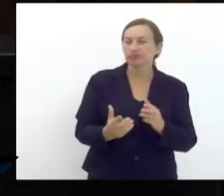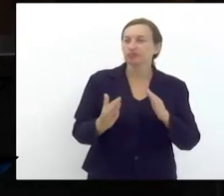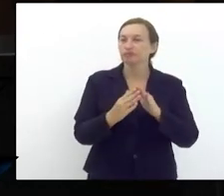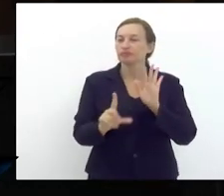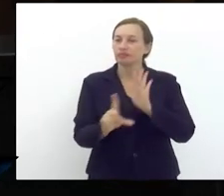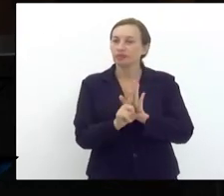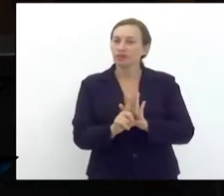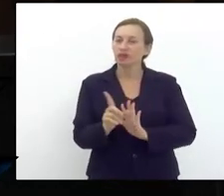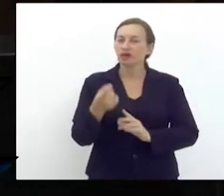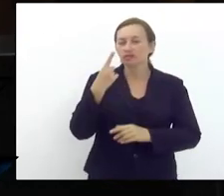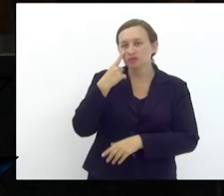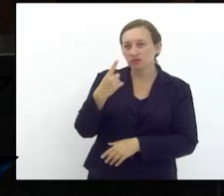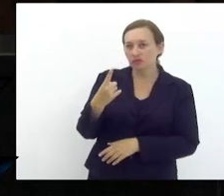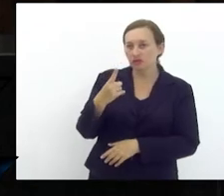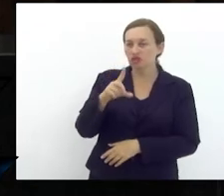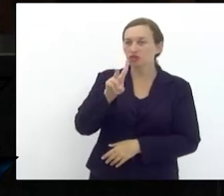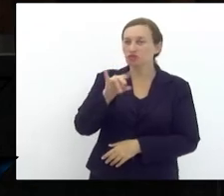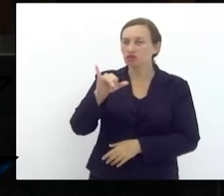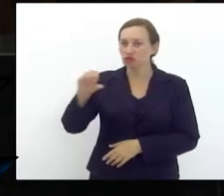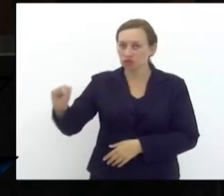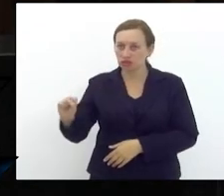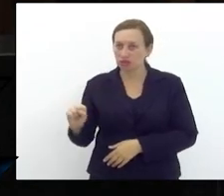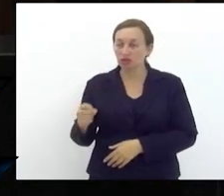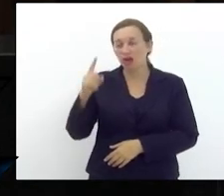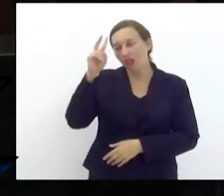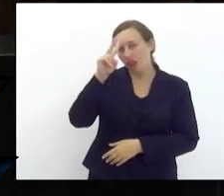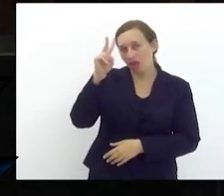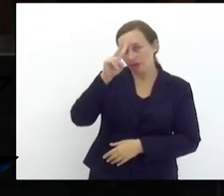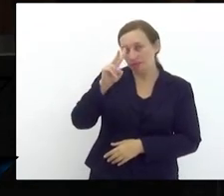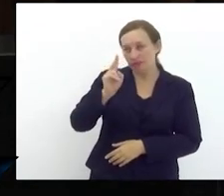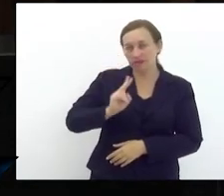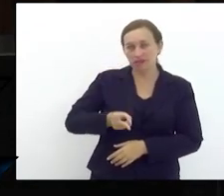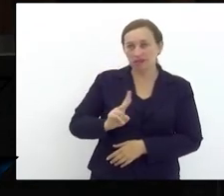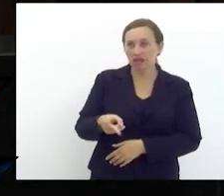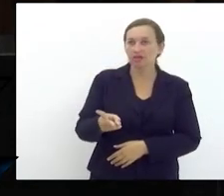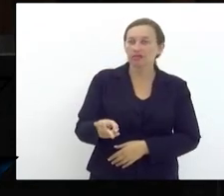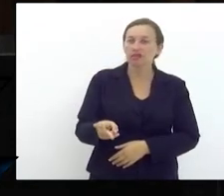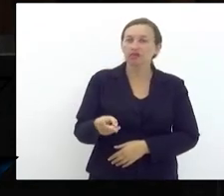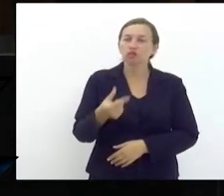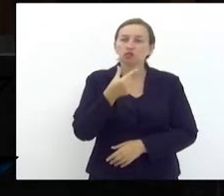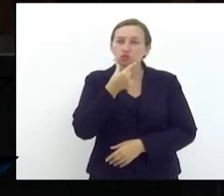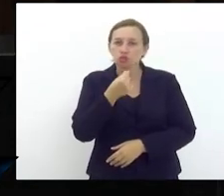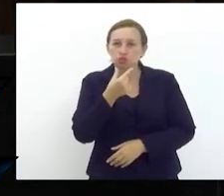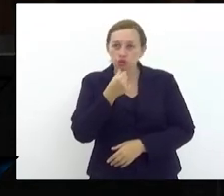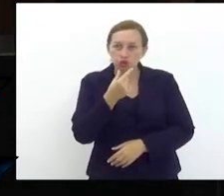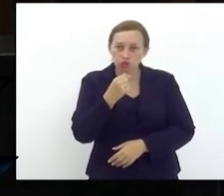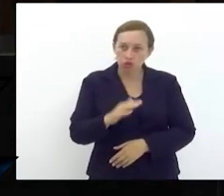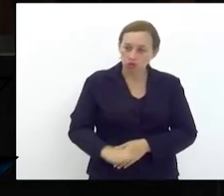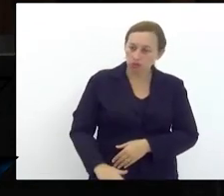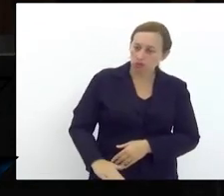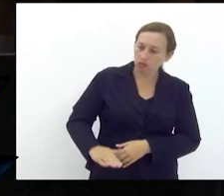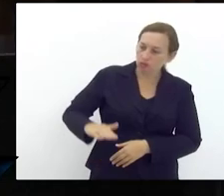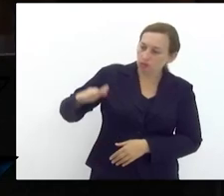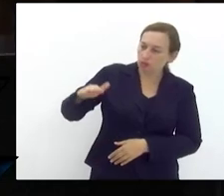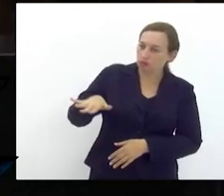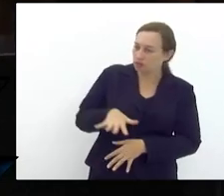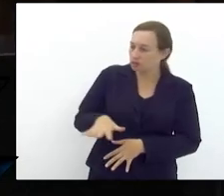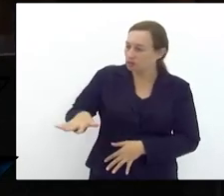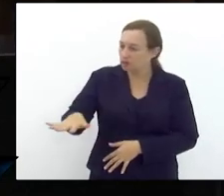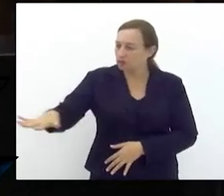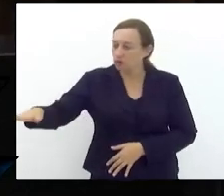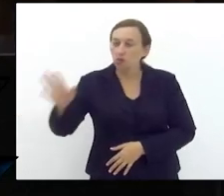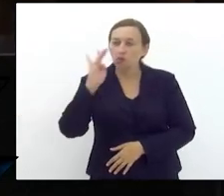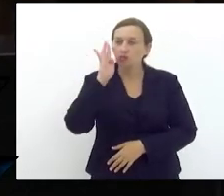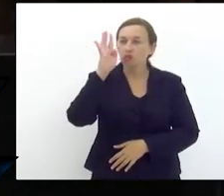e que a gente Olhe para o Vini Junior e lembre sempre daqueles meninos que cresceram na favela com um sonho de